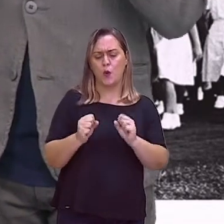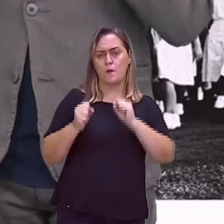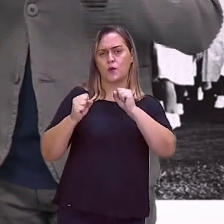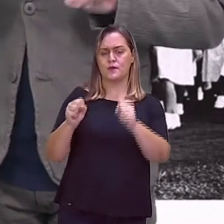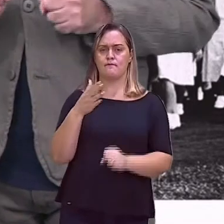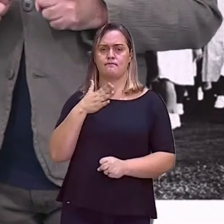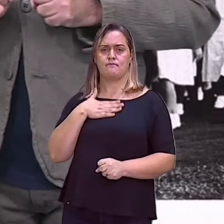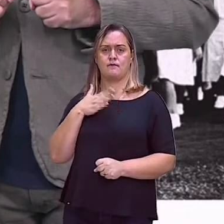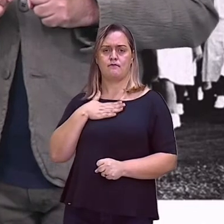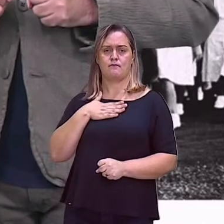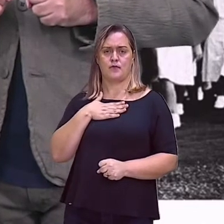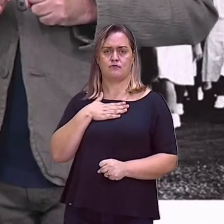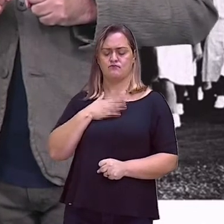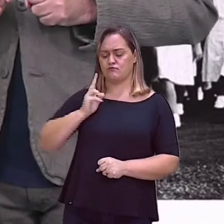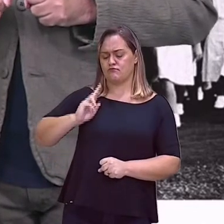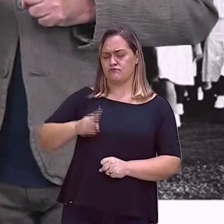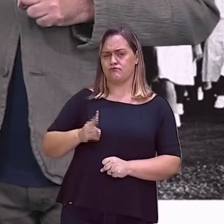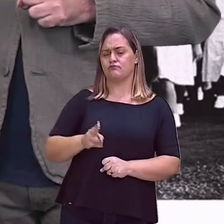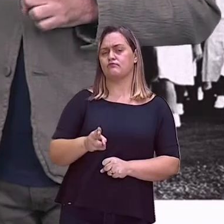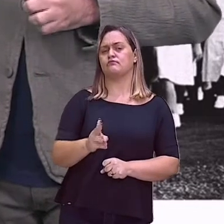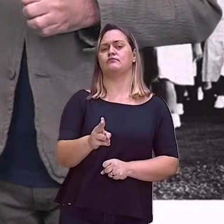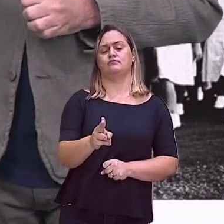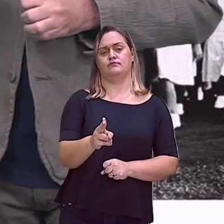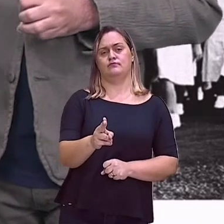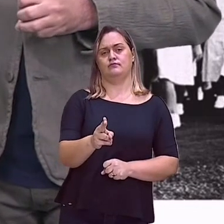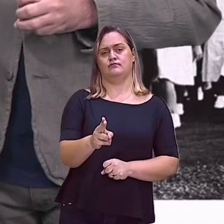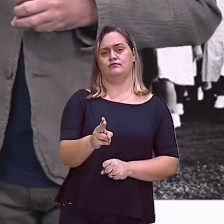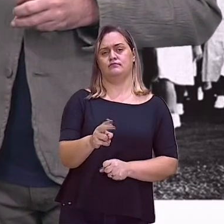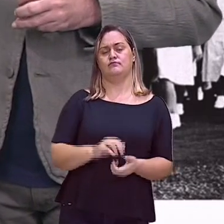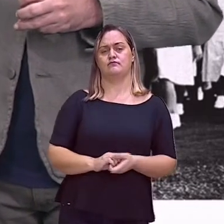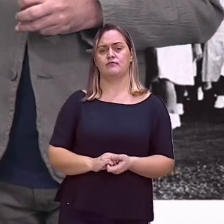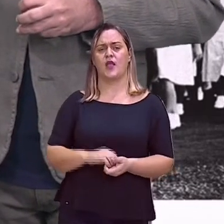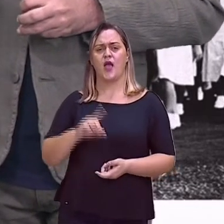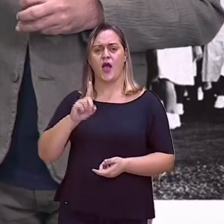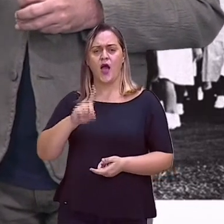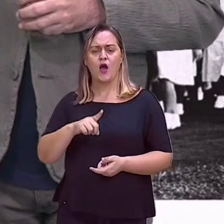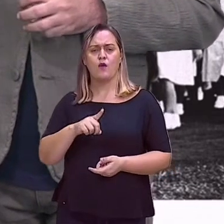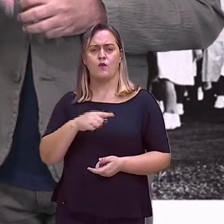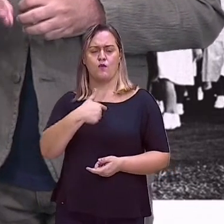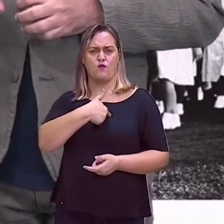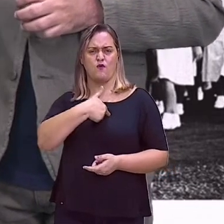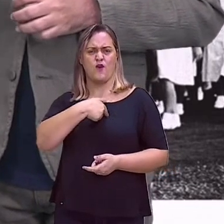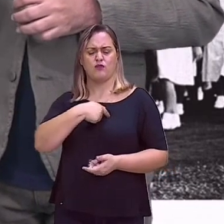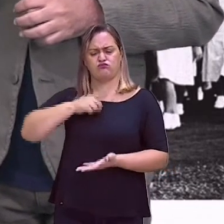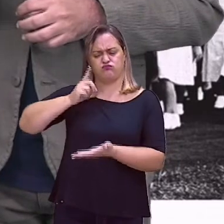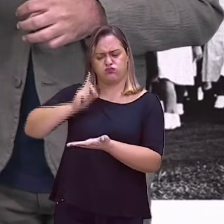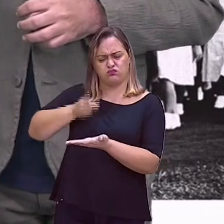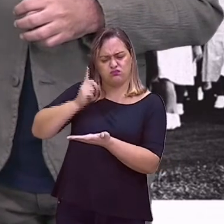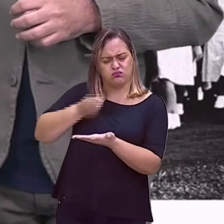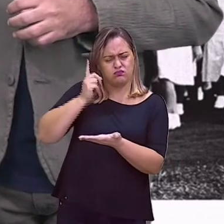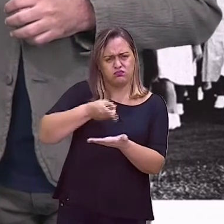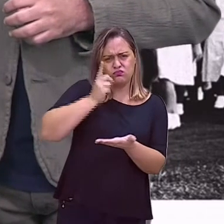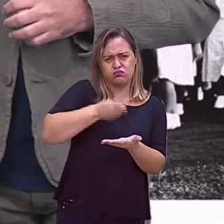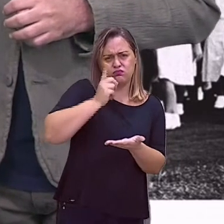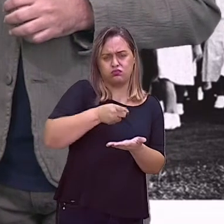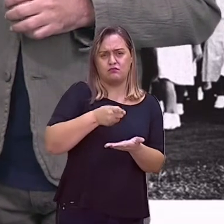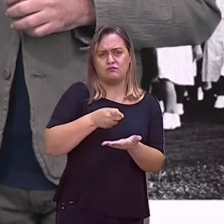vou até o fim. Ele era um civil, um ditador civil que não